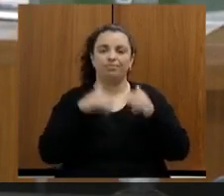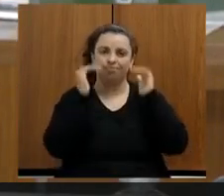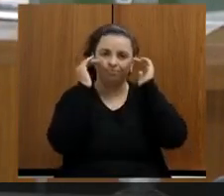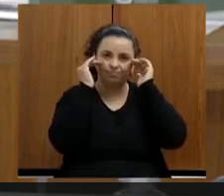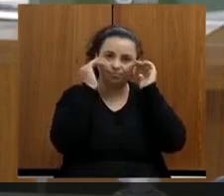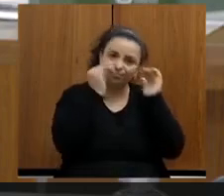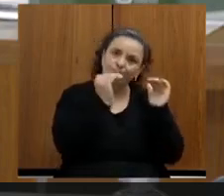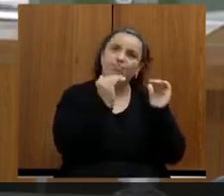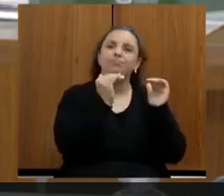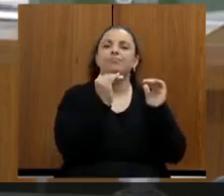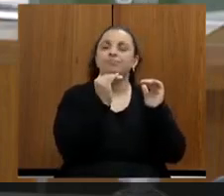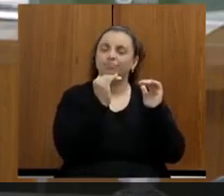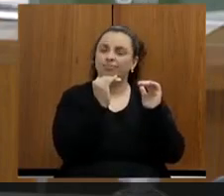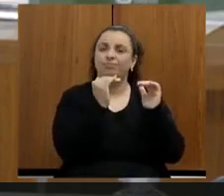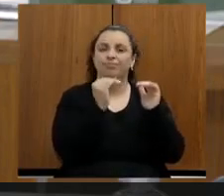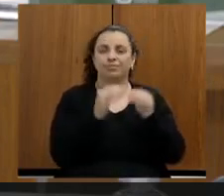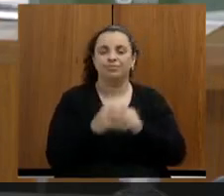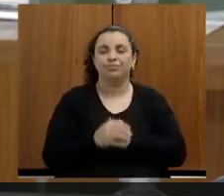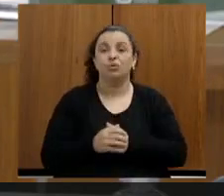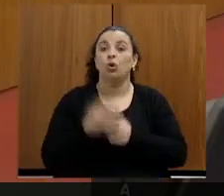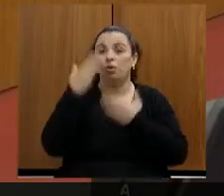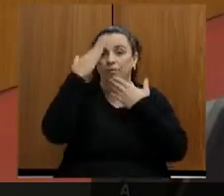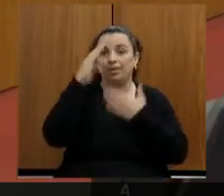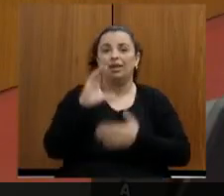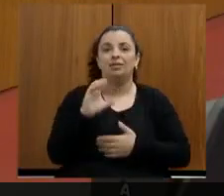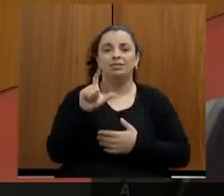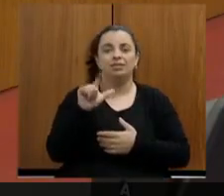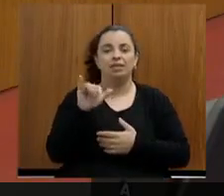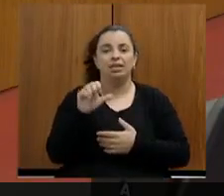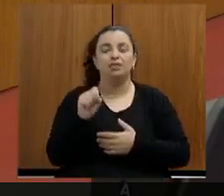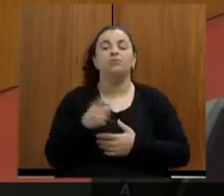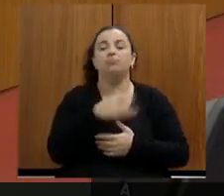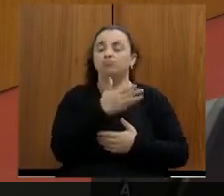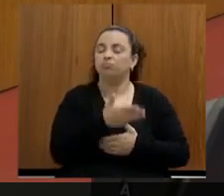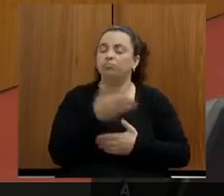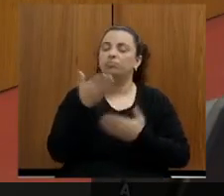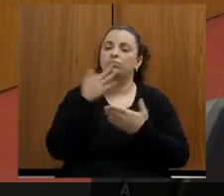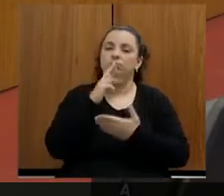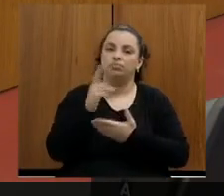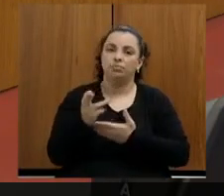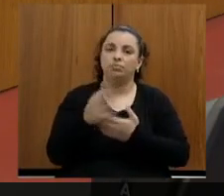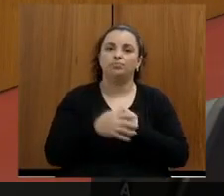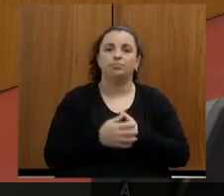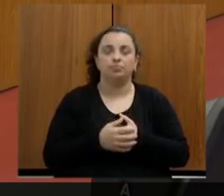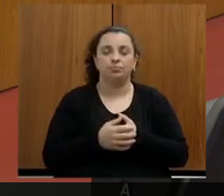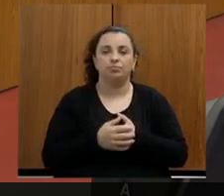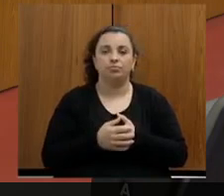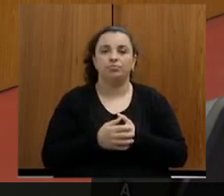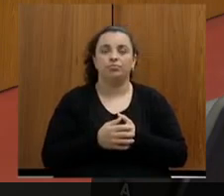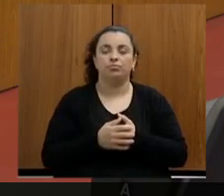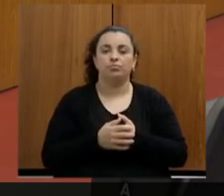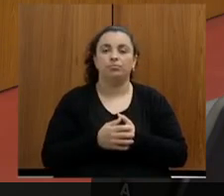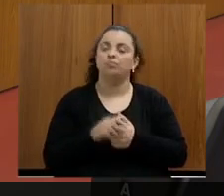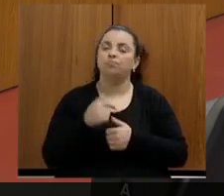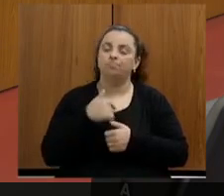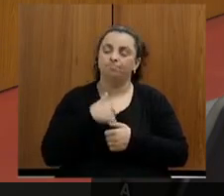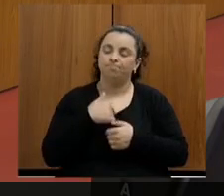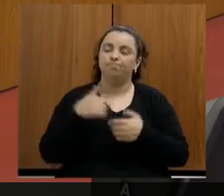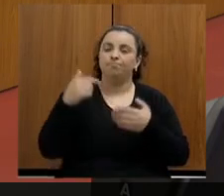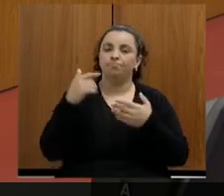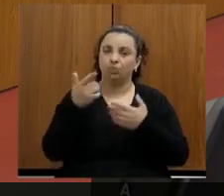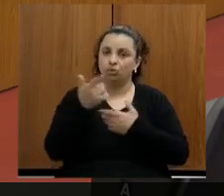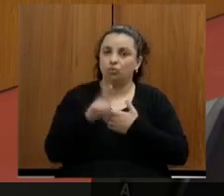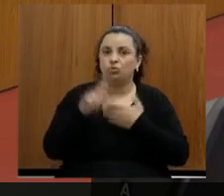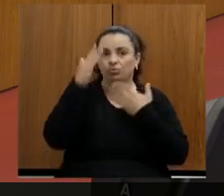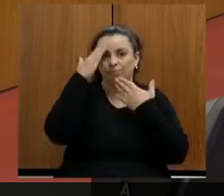respeito e obrigado feliz e cômoda sua tem a palavra agradecer mais uma vez né ah